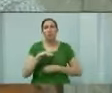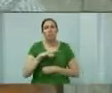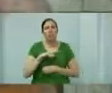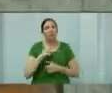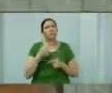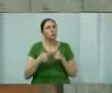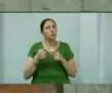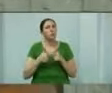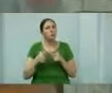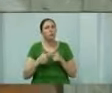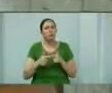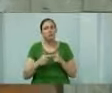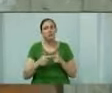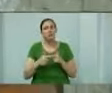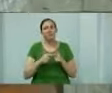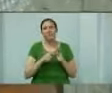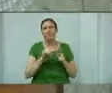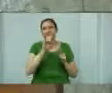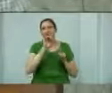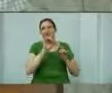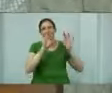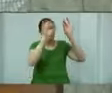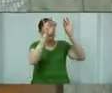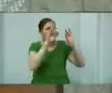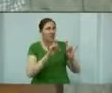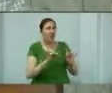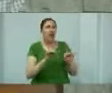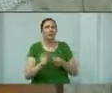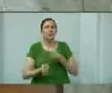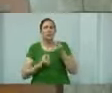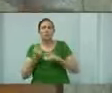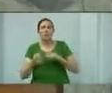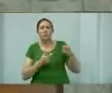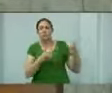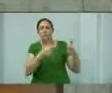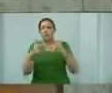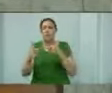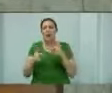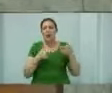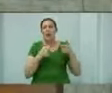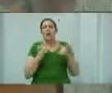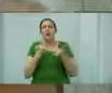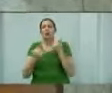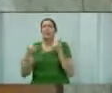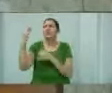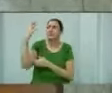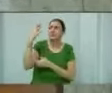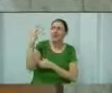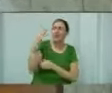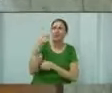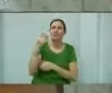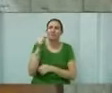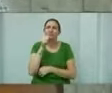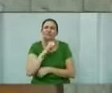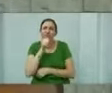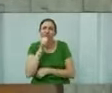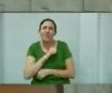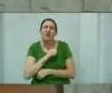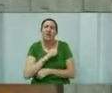problemas específicos, não é problemas gerais de mobilidade urbana, mas nós temos que avançar. É temas, os semáforos são antigos, o sistema